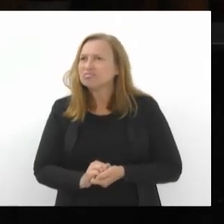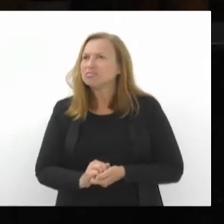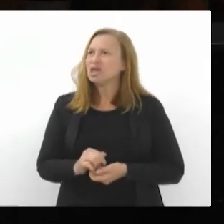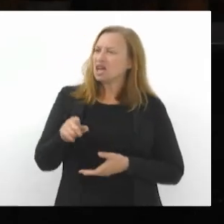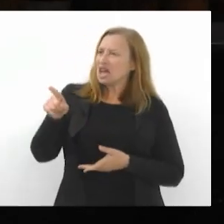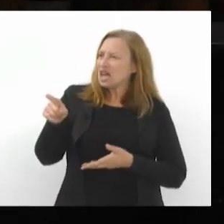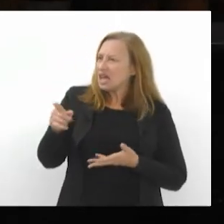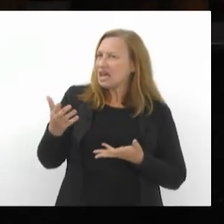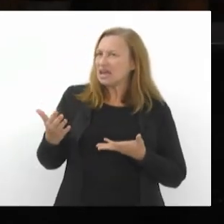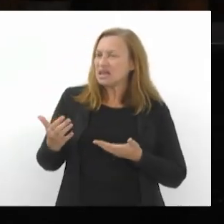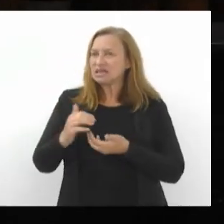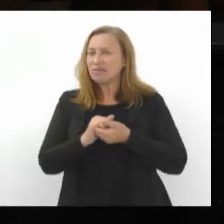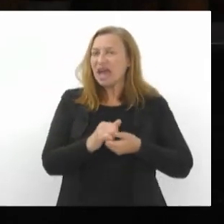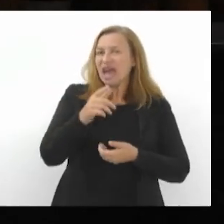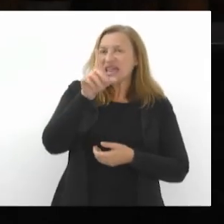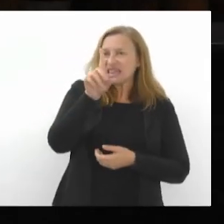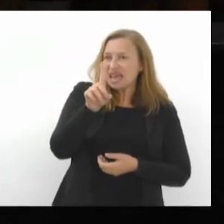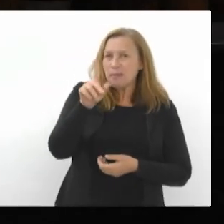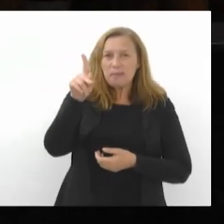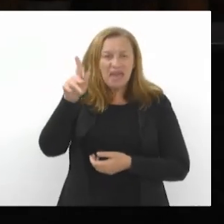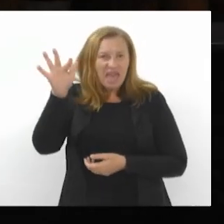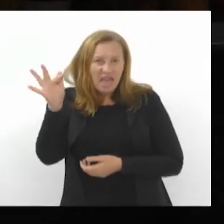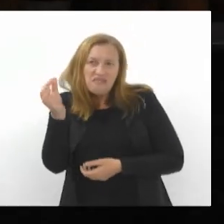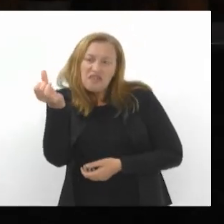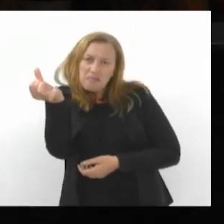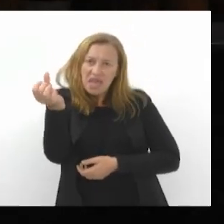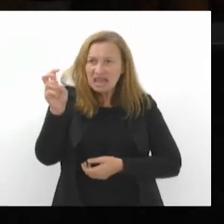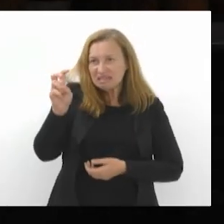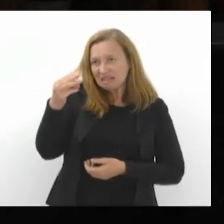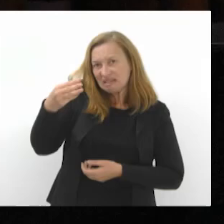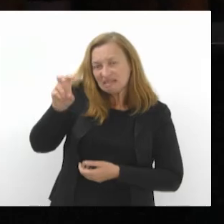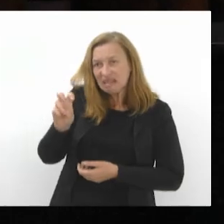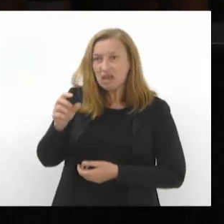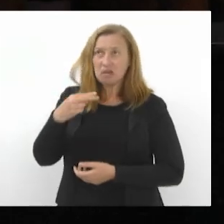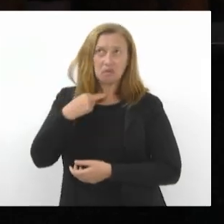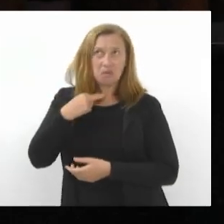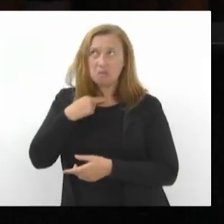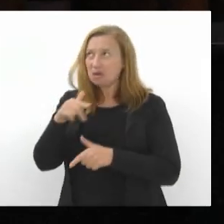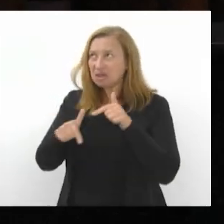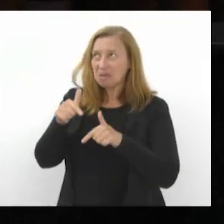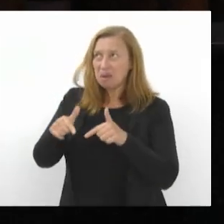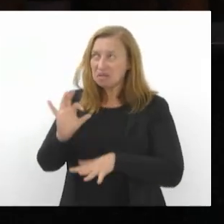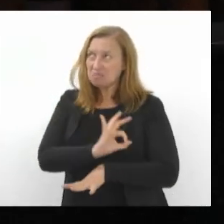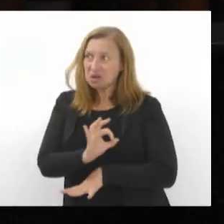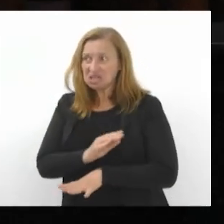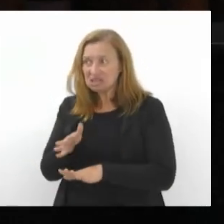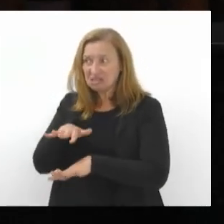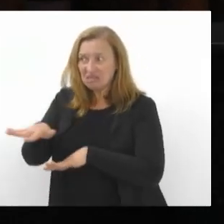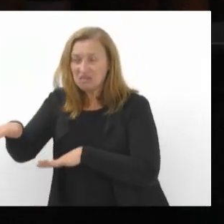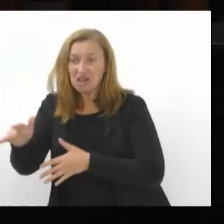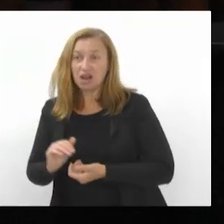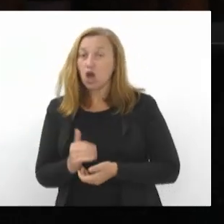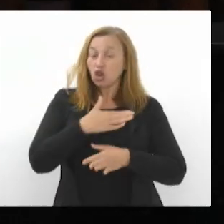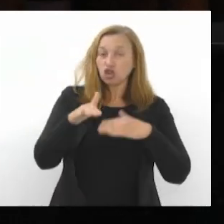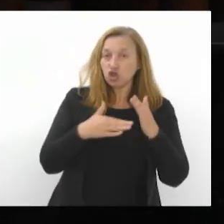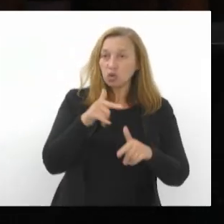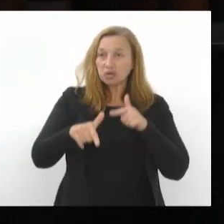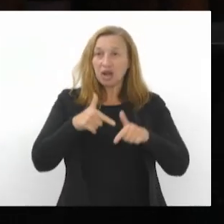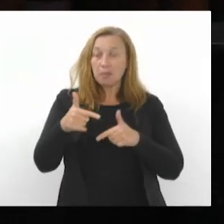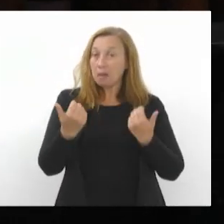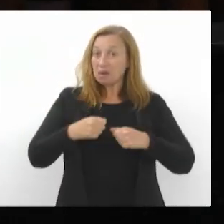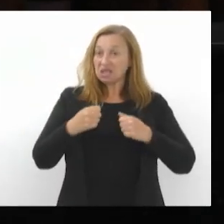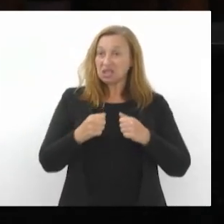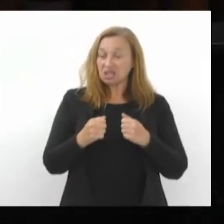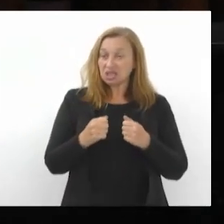se apegam na DPF 635, onde não pode ter incursão policial. Eles defendem que toda operação tem que ter uma